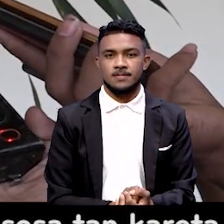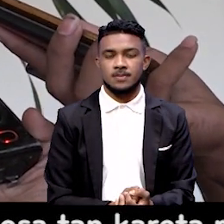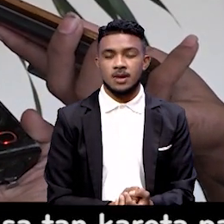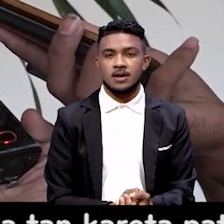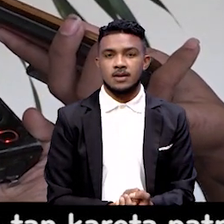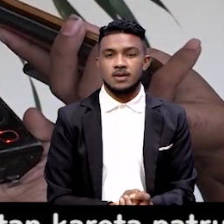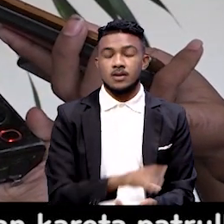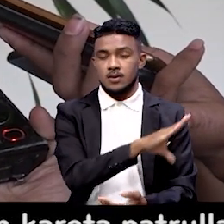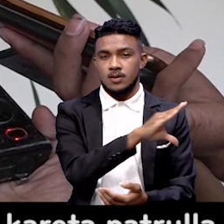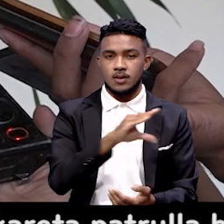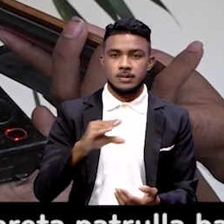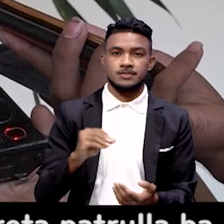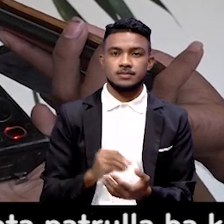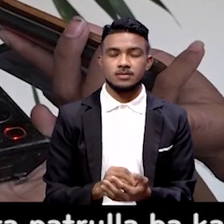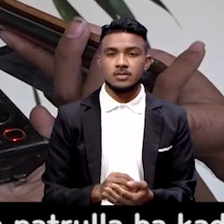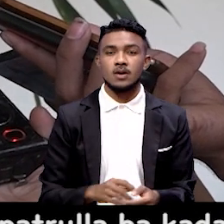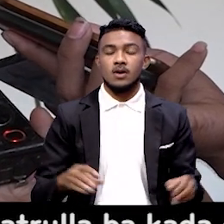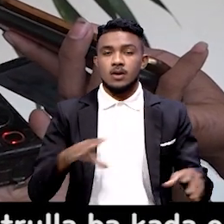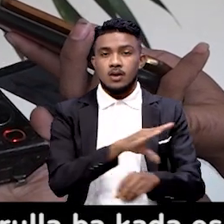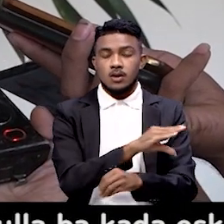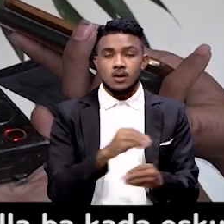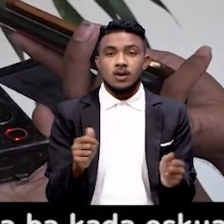hodi no ho situação de ne ita